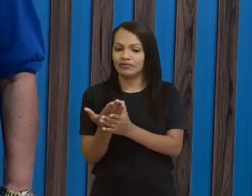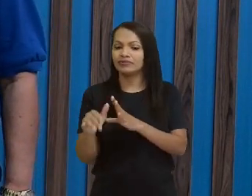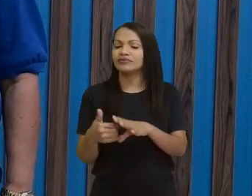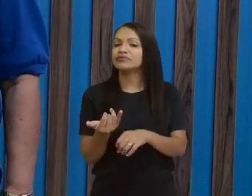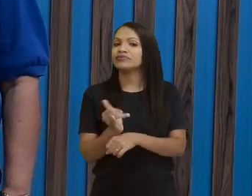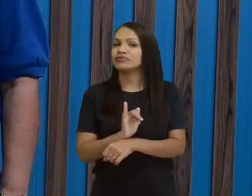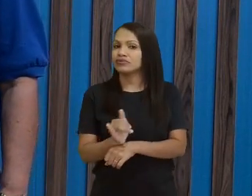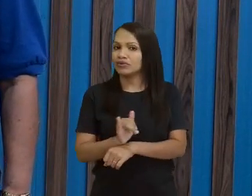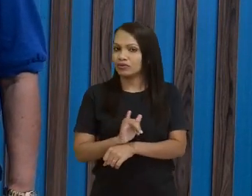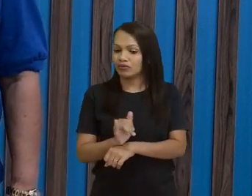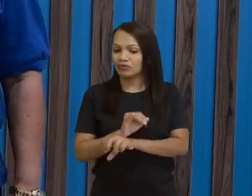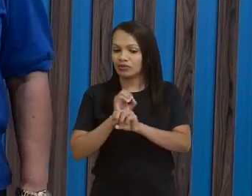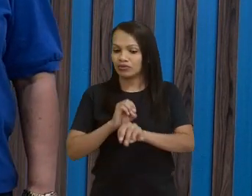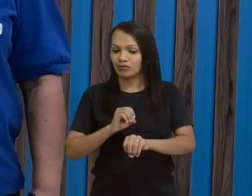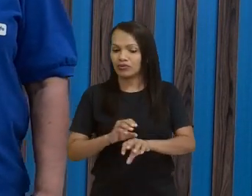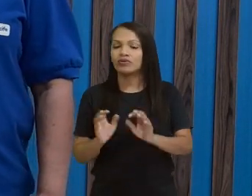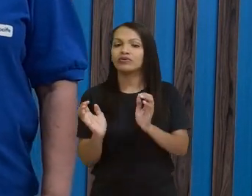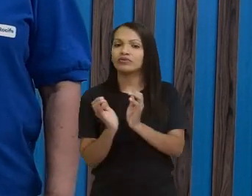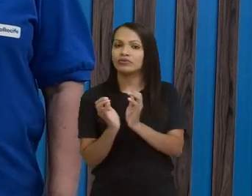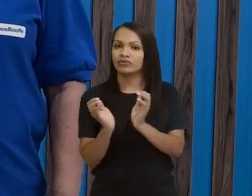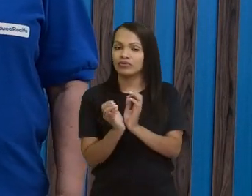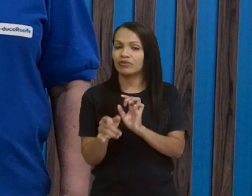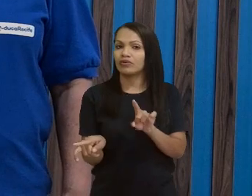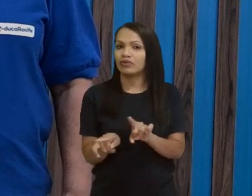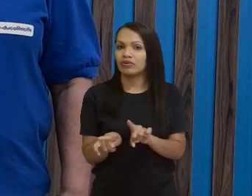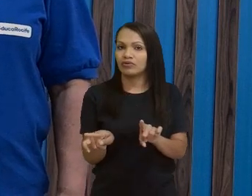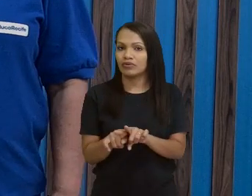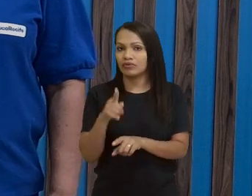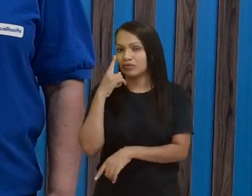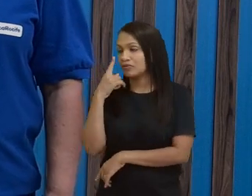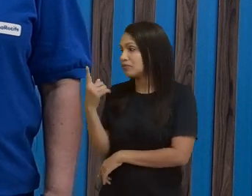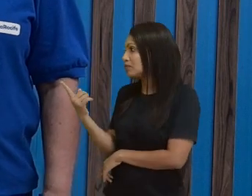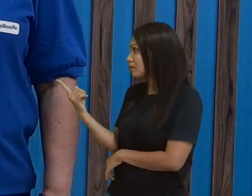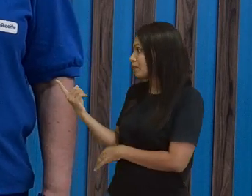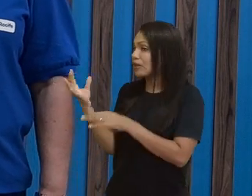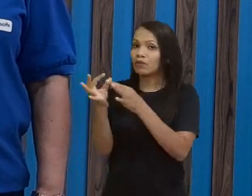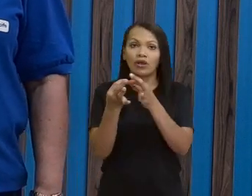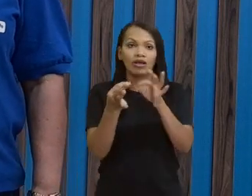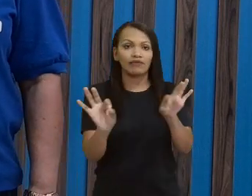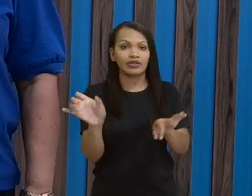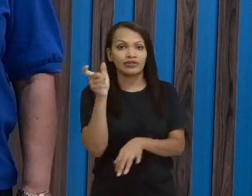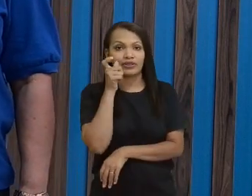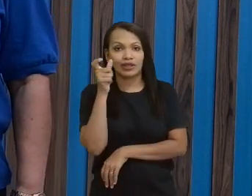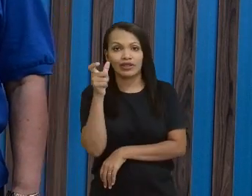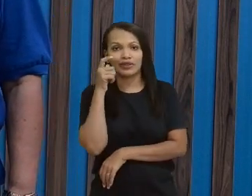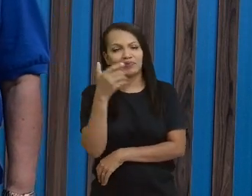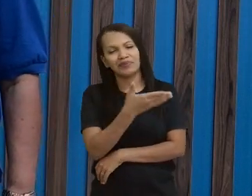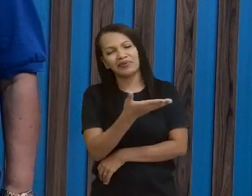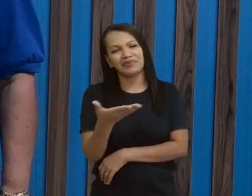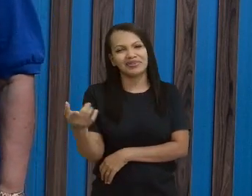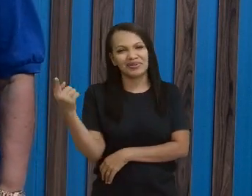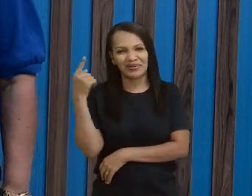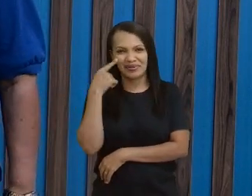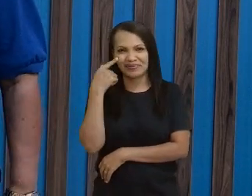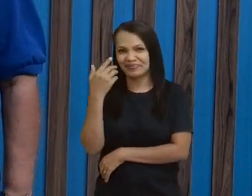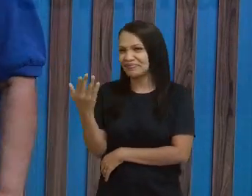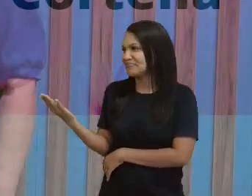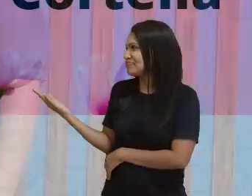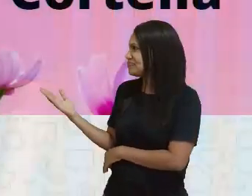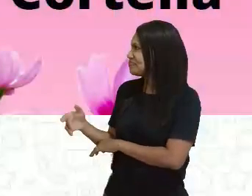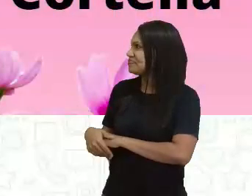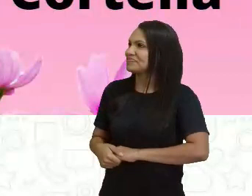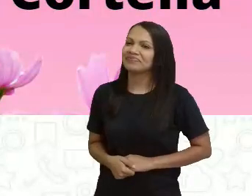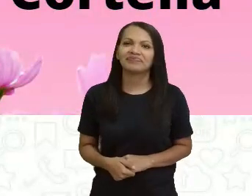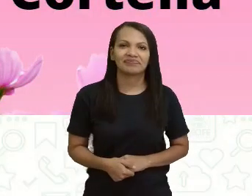YouTube e eu trouxe essa frase interessante aqui para vocês. Olha só.